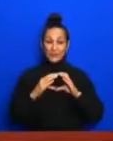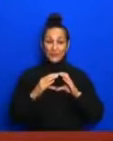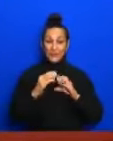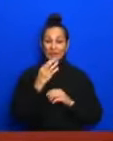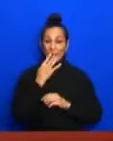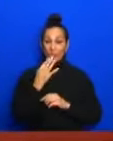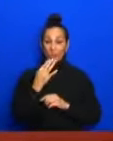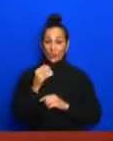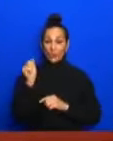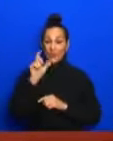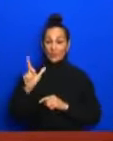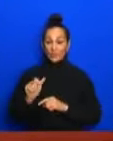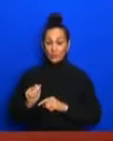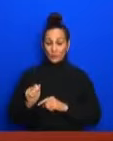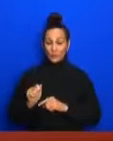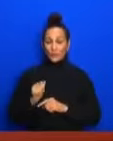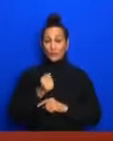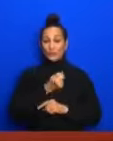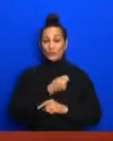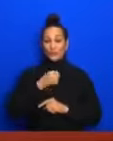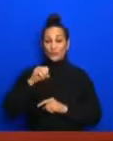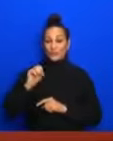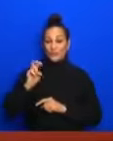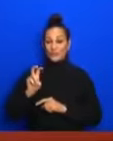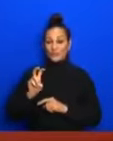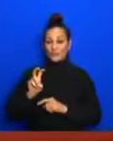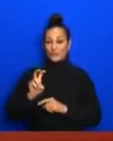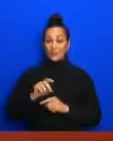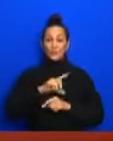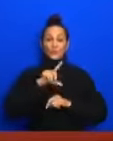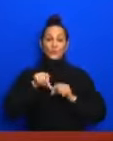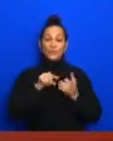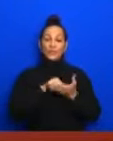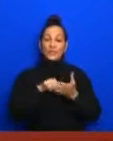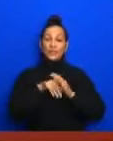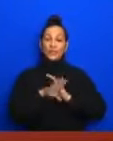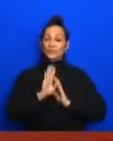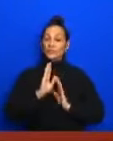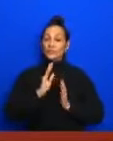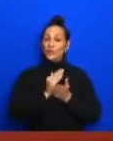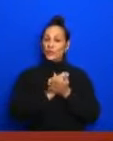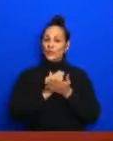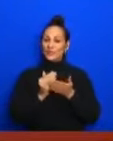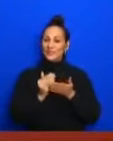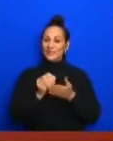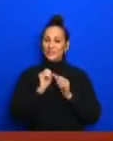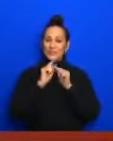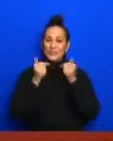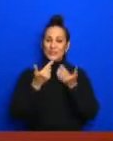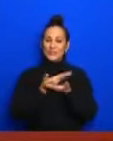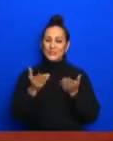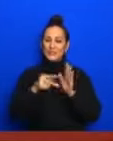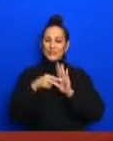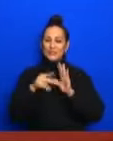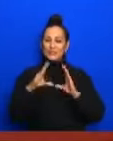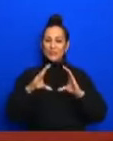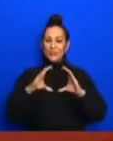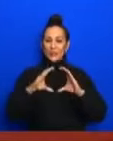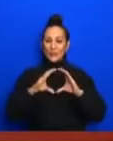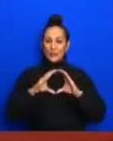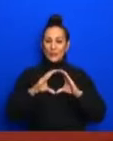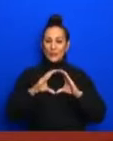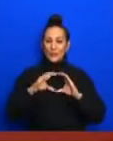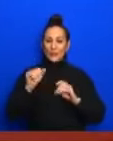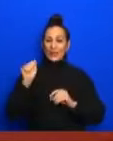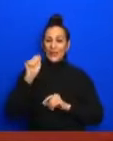05. Azul 05. O sorteio da Loto Mania começando, boa sorte para você. Bola